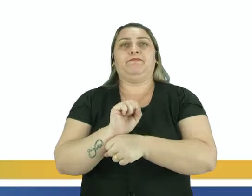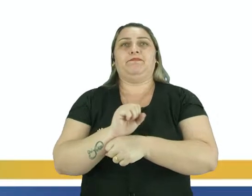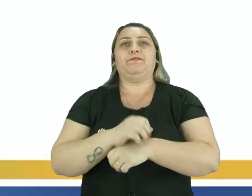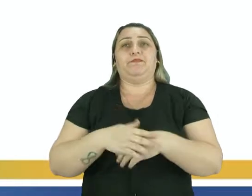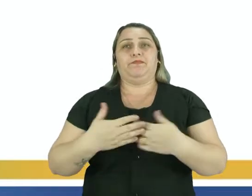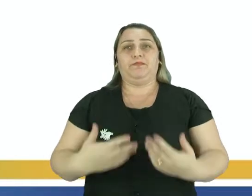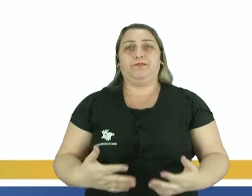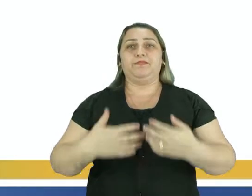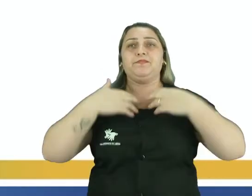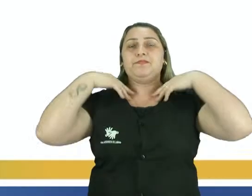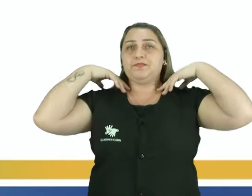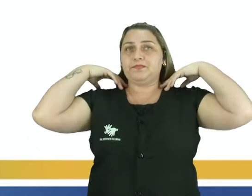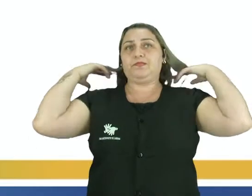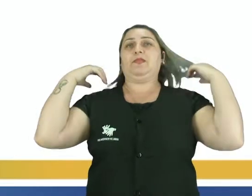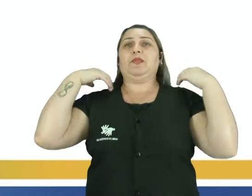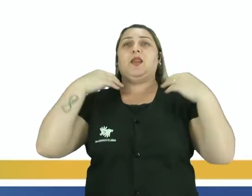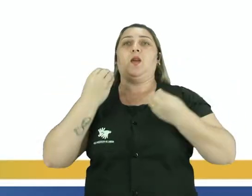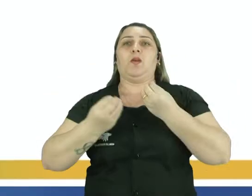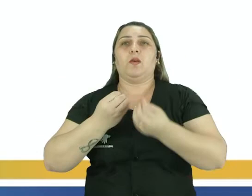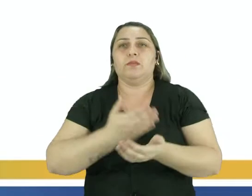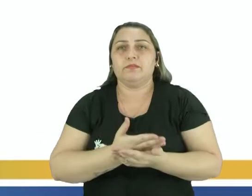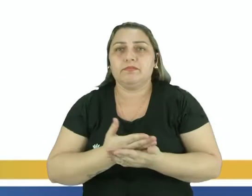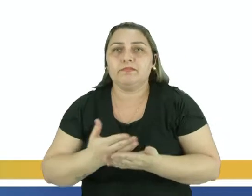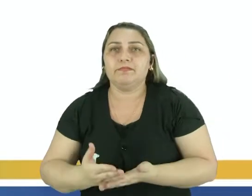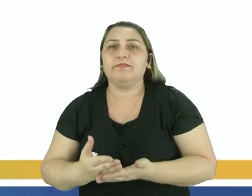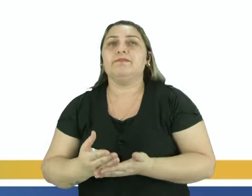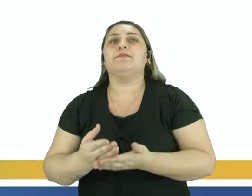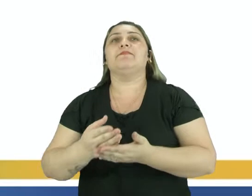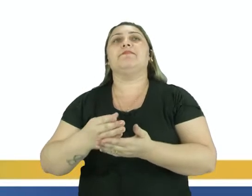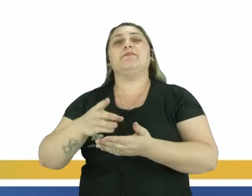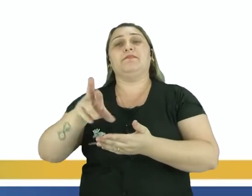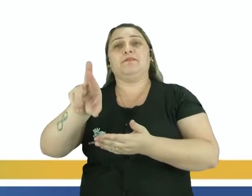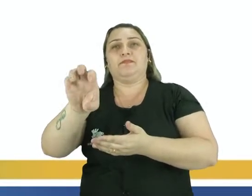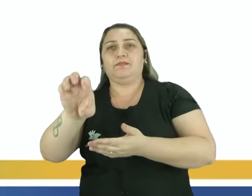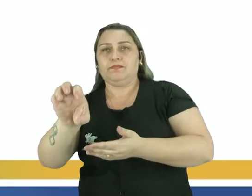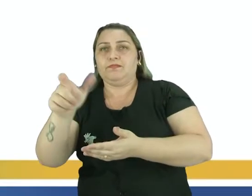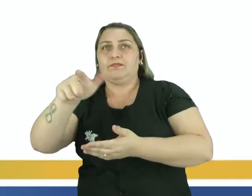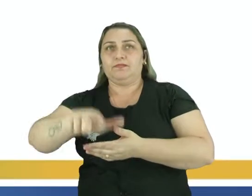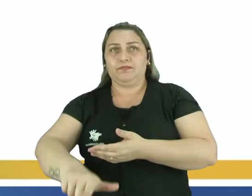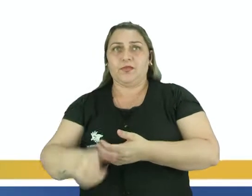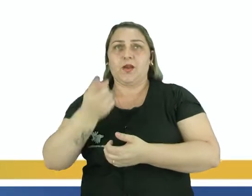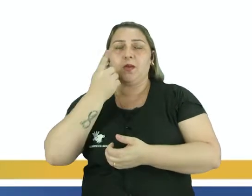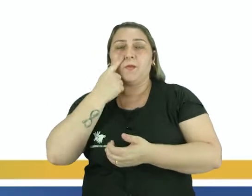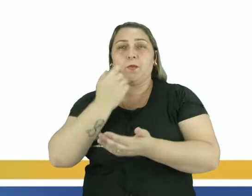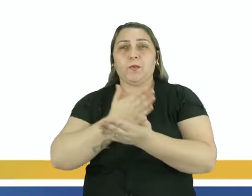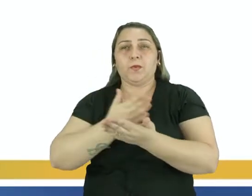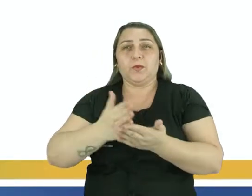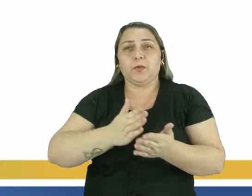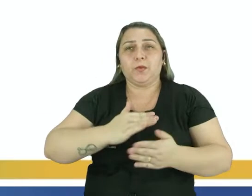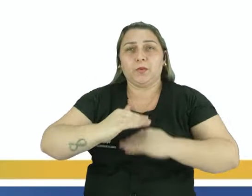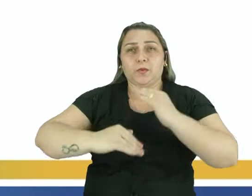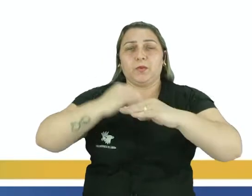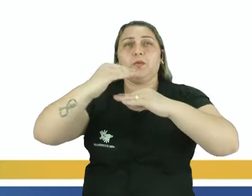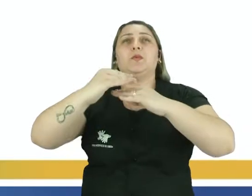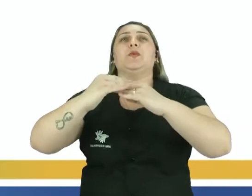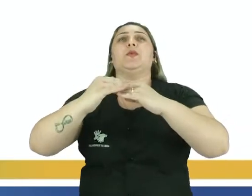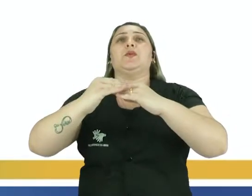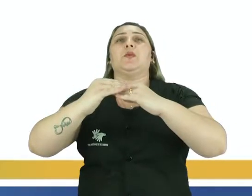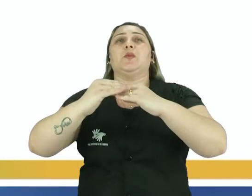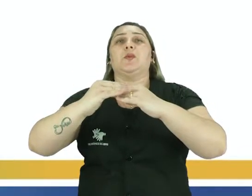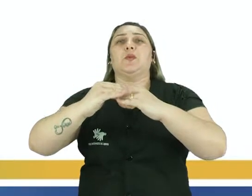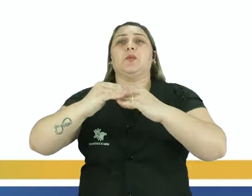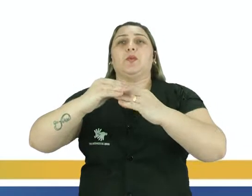complexa, certo? E como que se inicia esse processo de redemocratização? Observem aí, o início do processo. Com o fim do